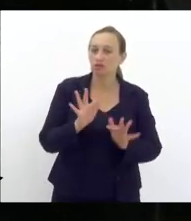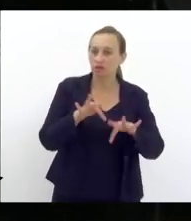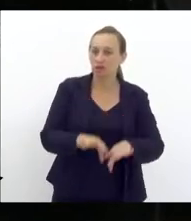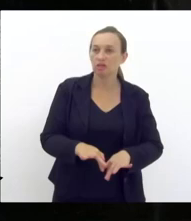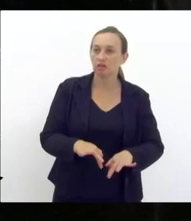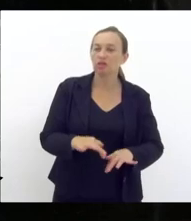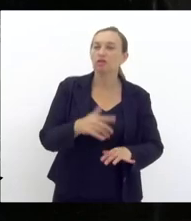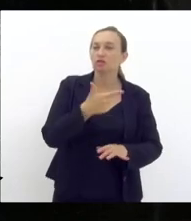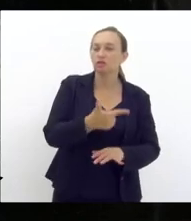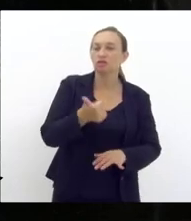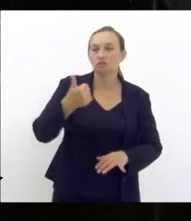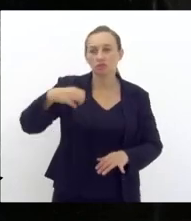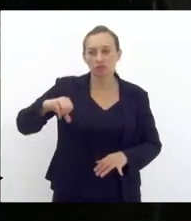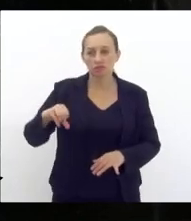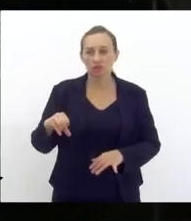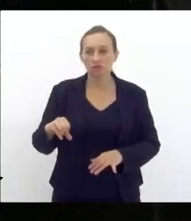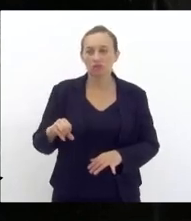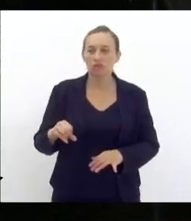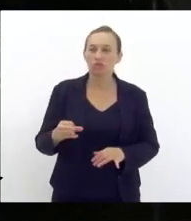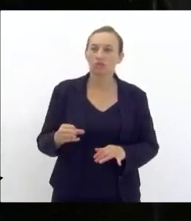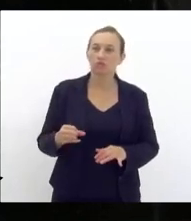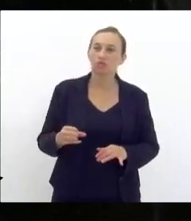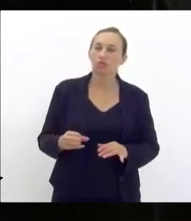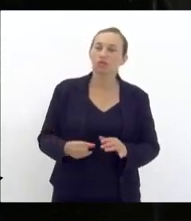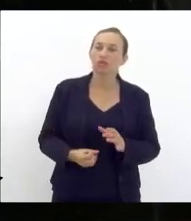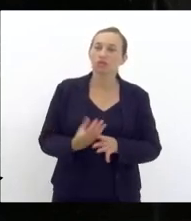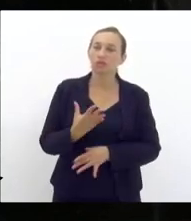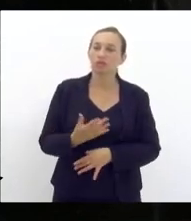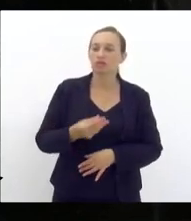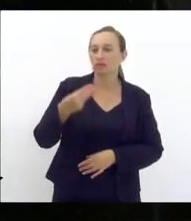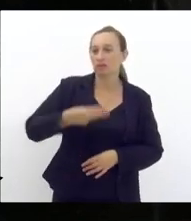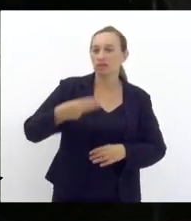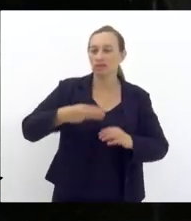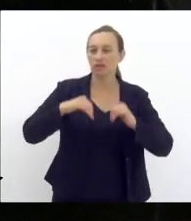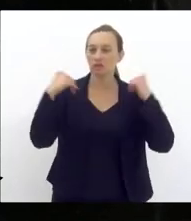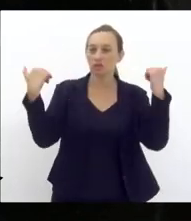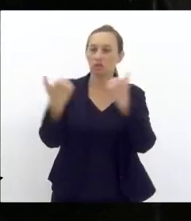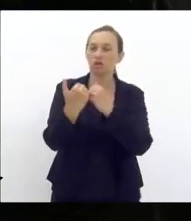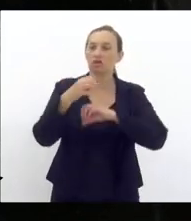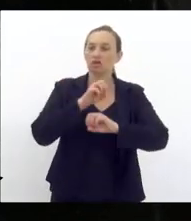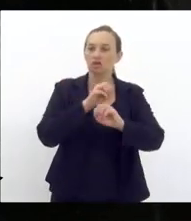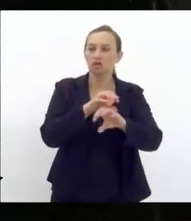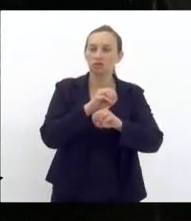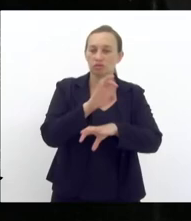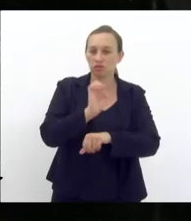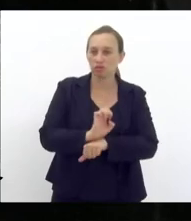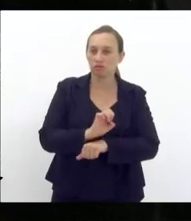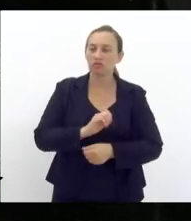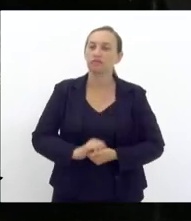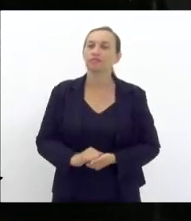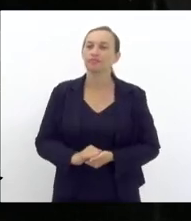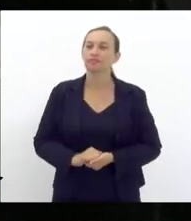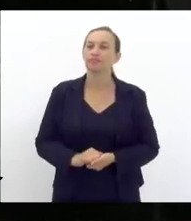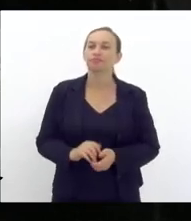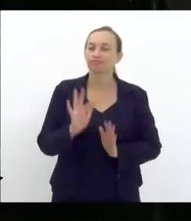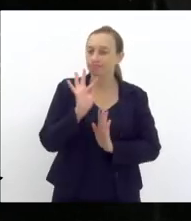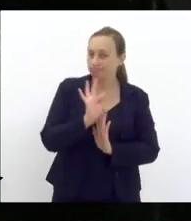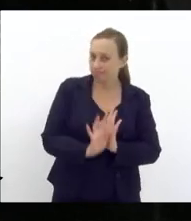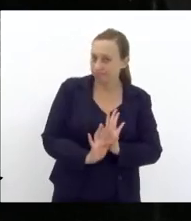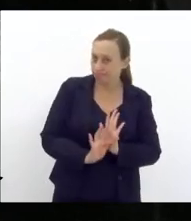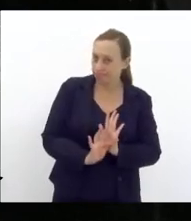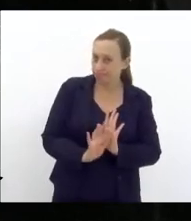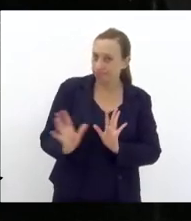em 2019 Quando foi realizado o Terceiro Congresso Estadual de Educação e o texto